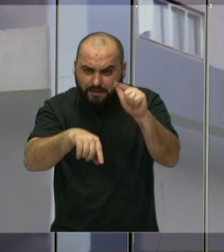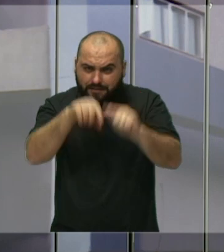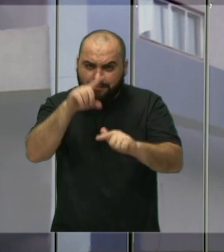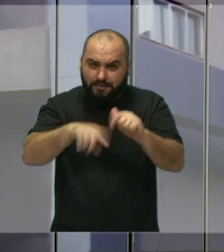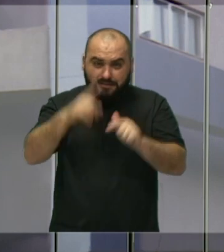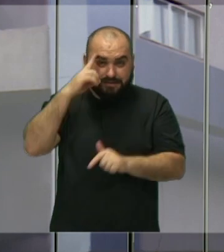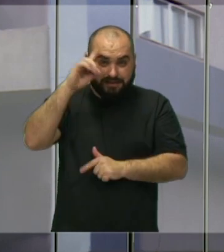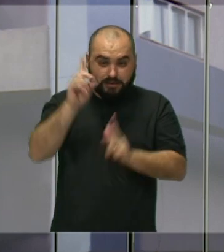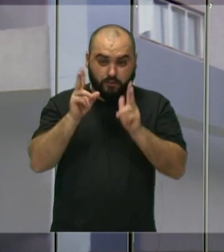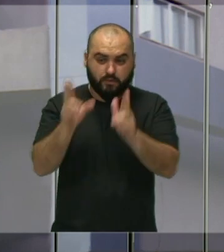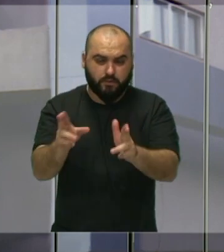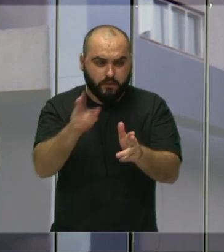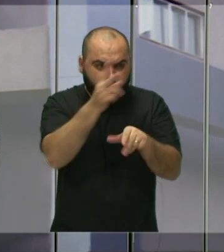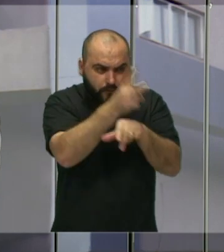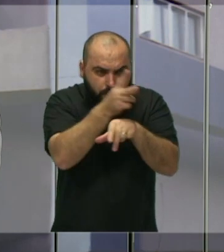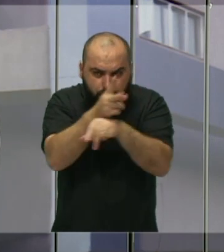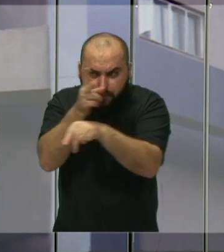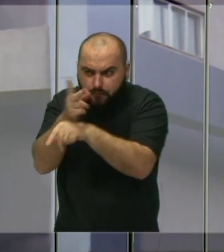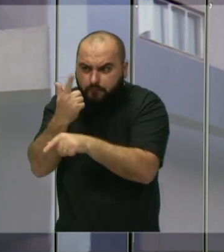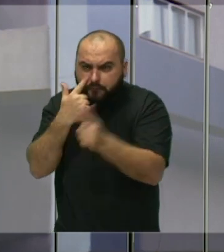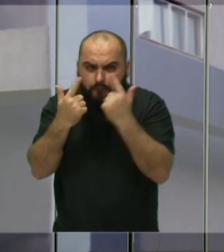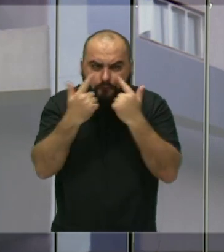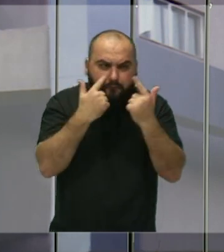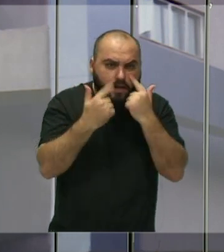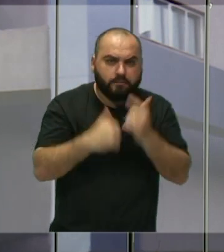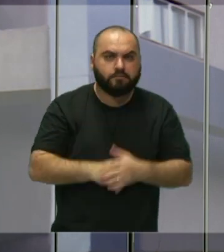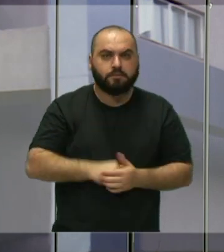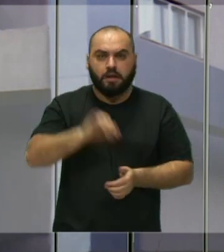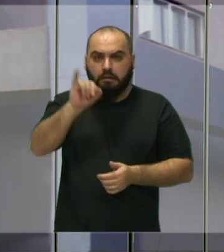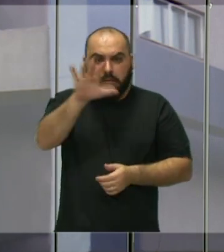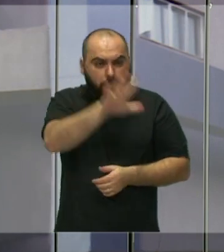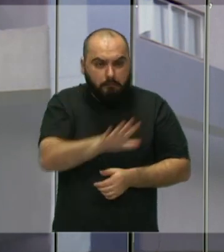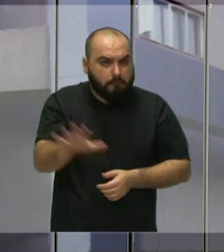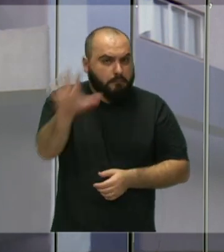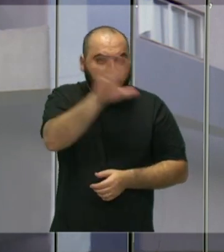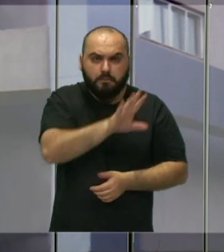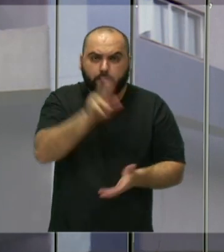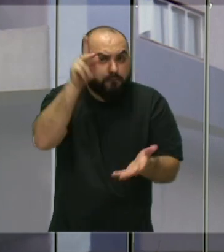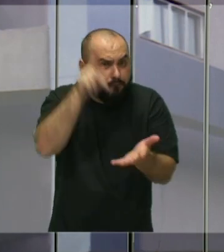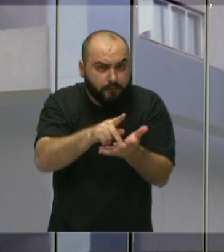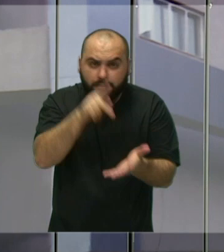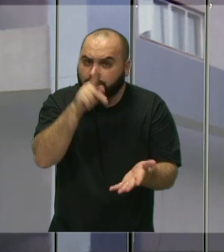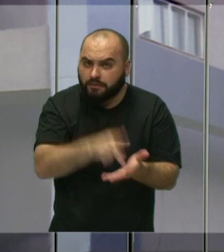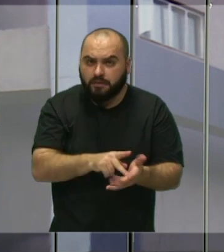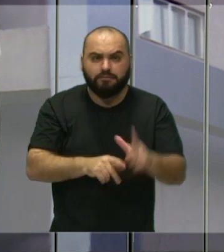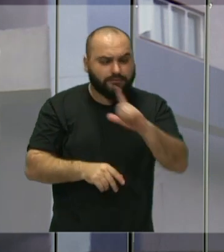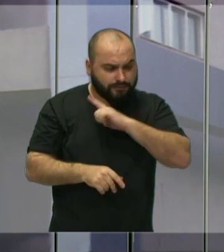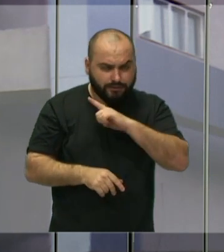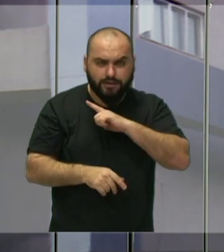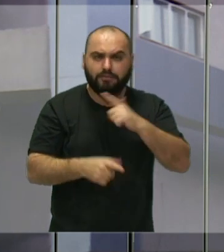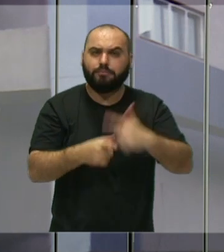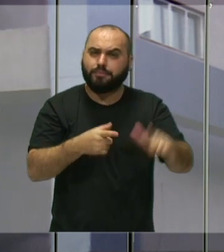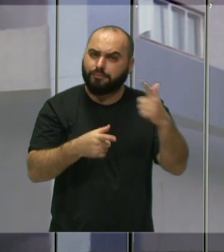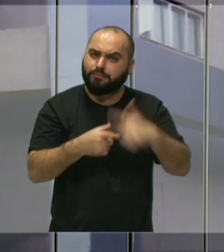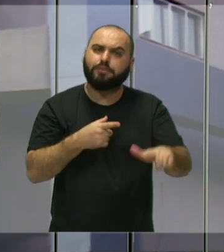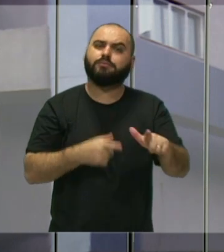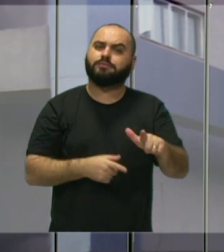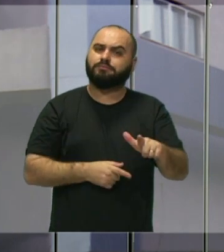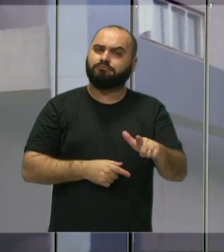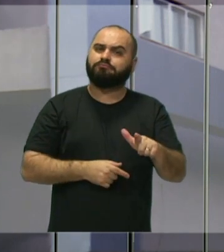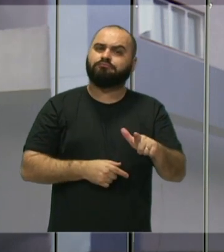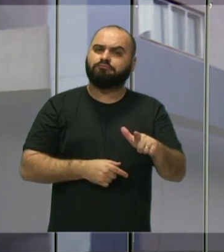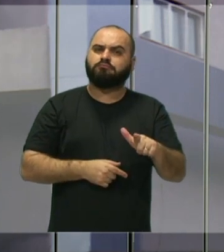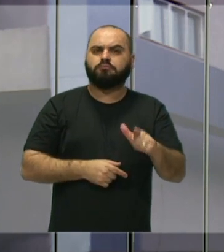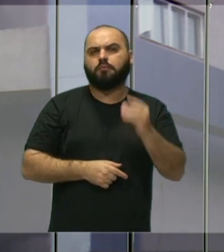dia. E as imagens não deixavam dúvidas de que houve ali um excesso.